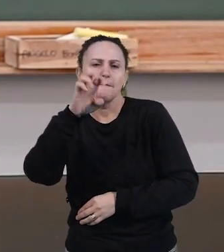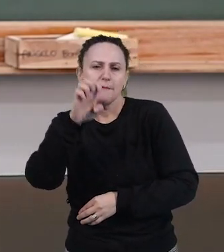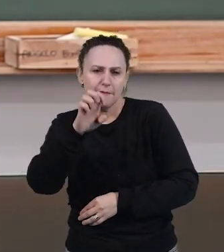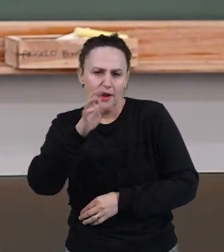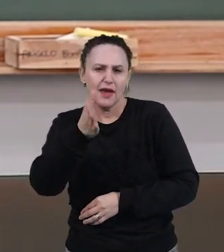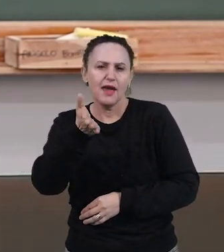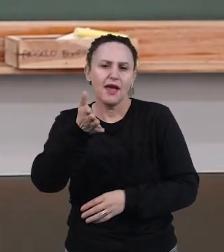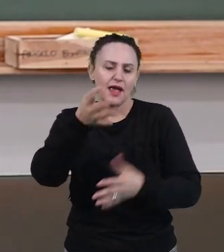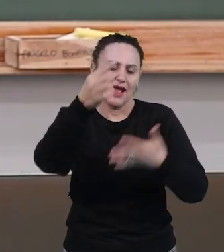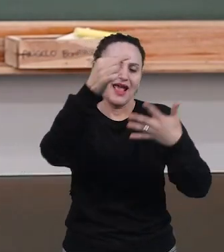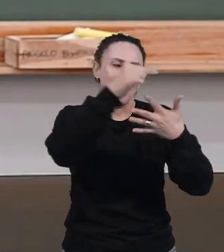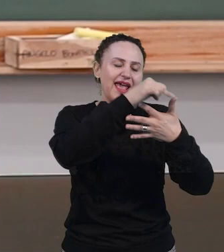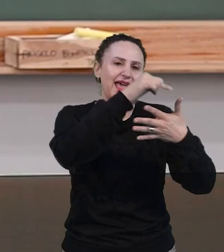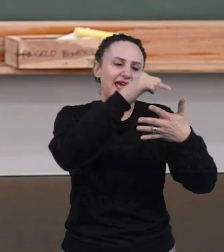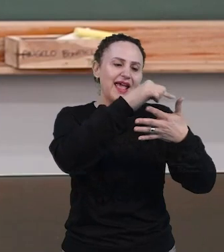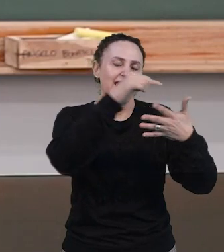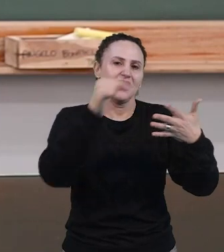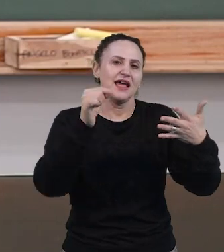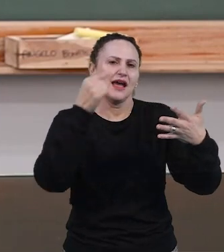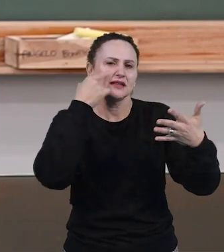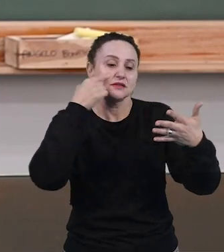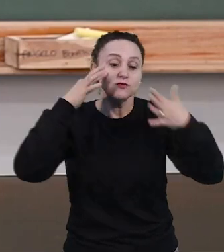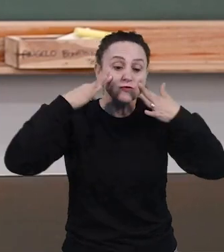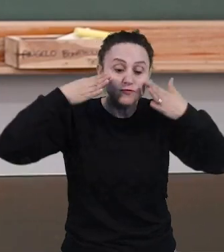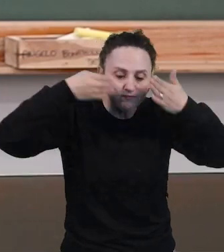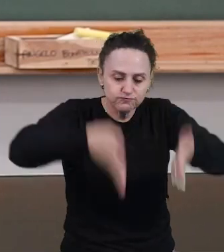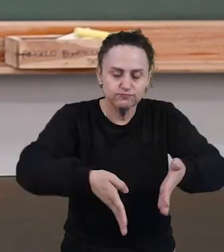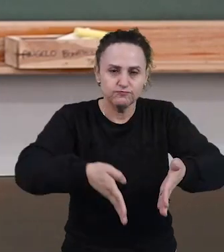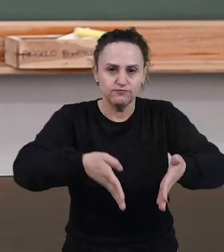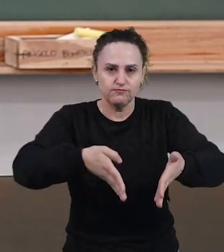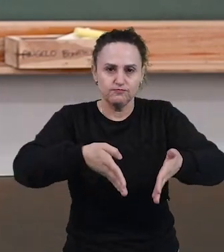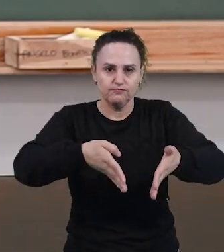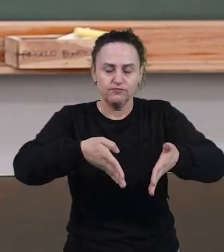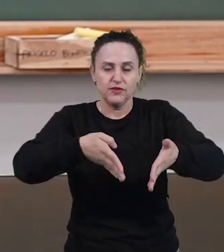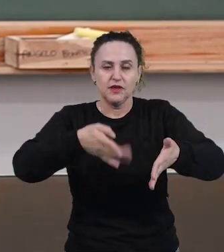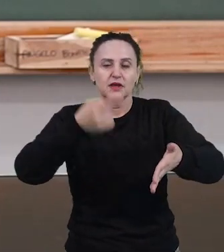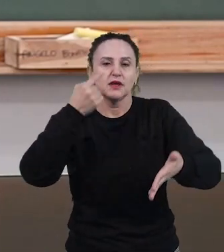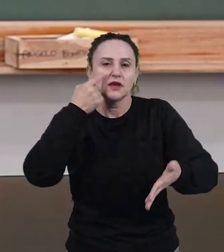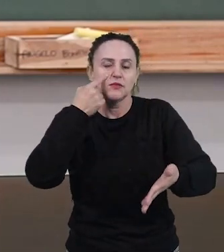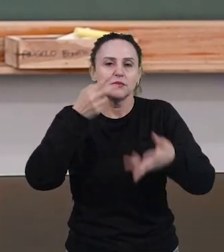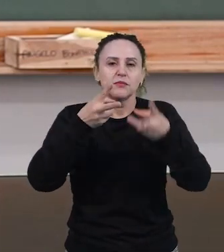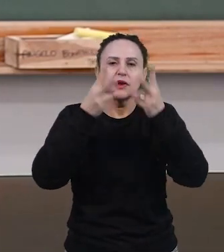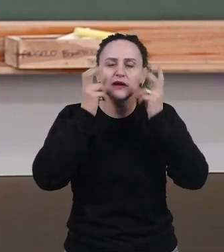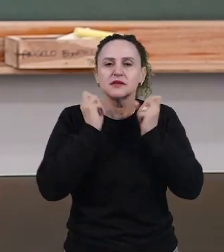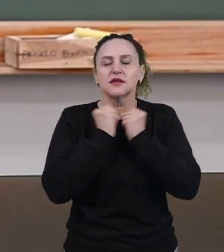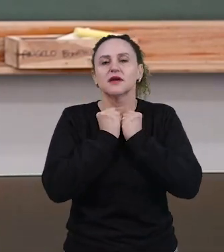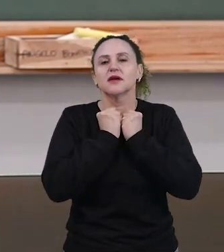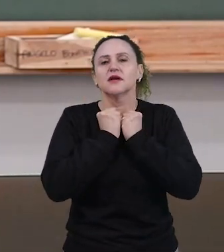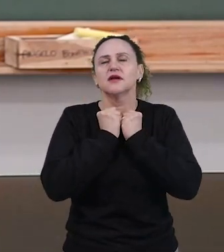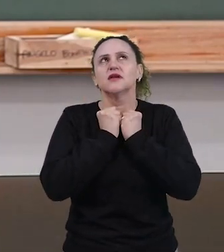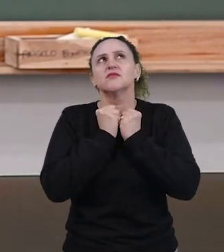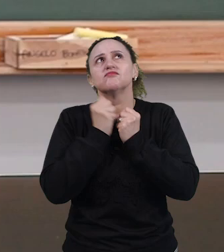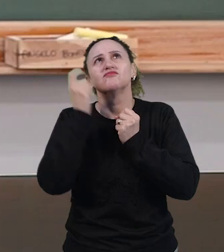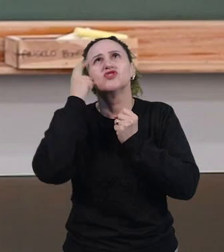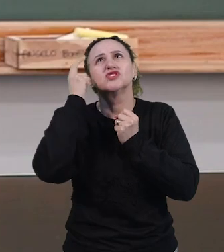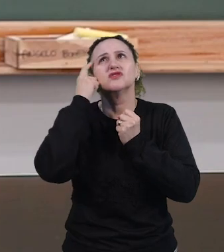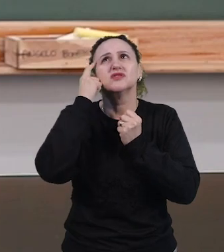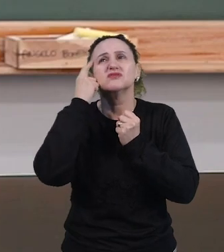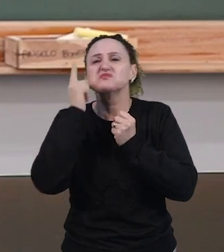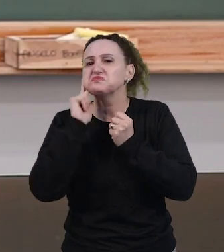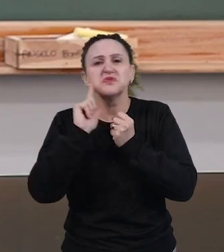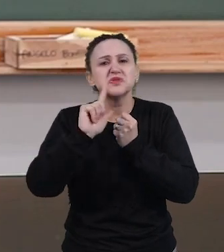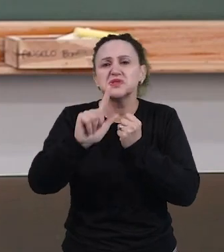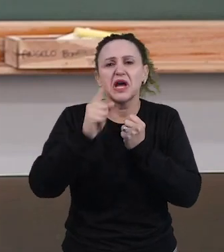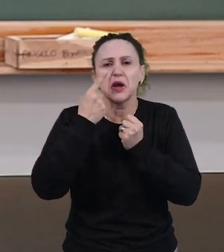elas ainda estão muito focadas em si, né? Então, e às vezes a gente fica muito assim, poxa, mas não consegue olhar o